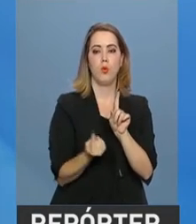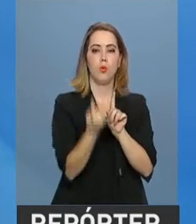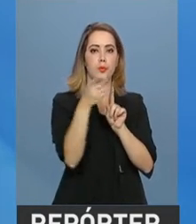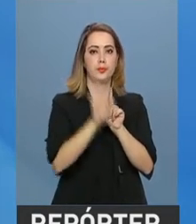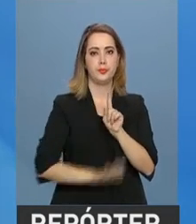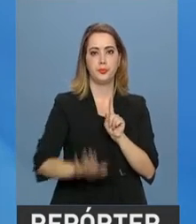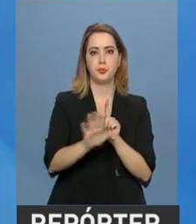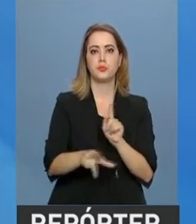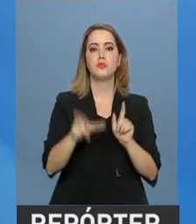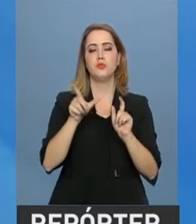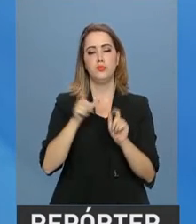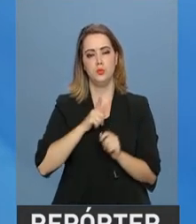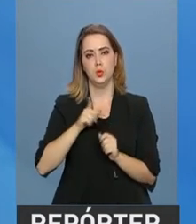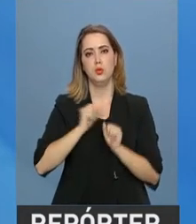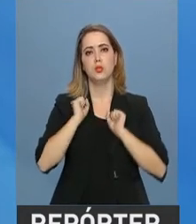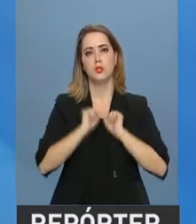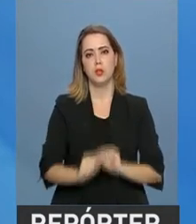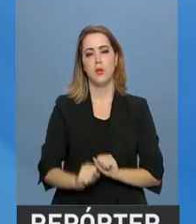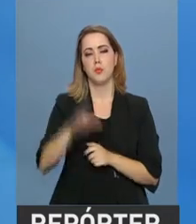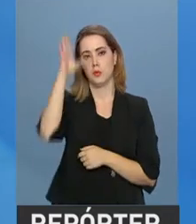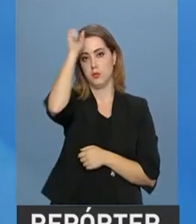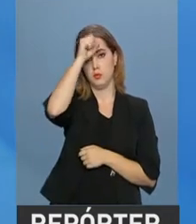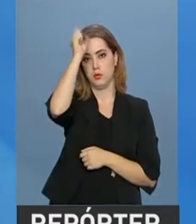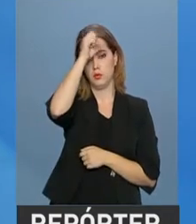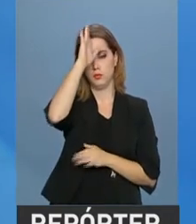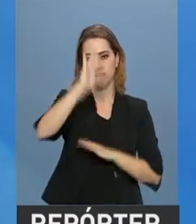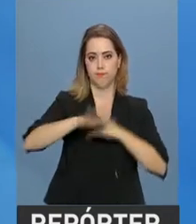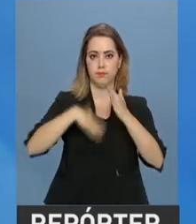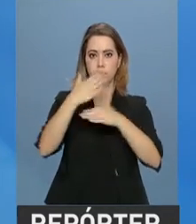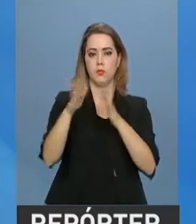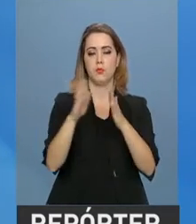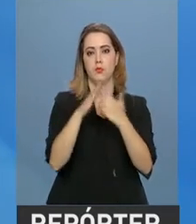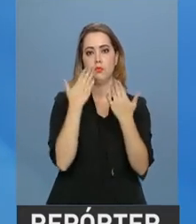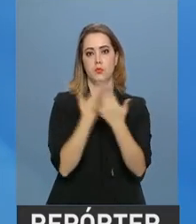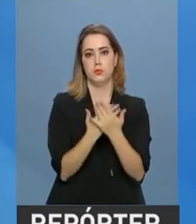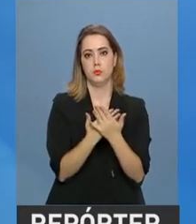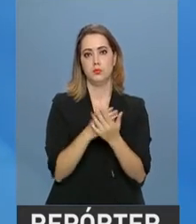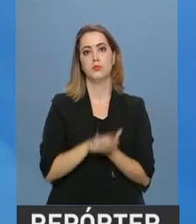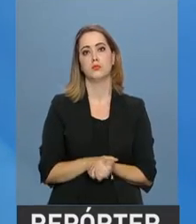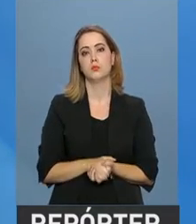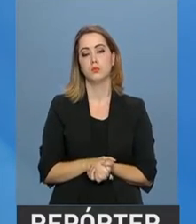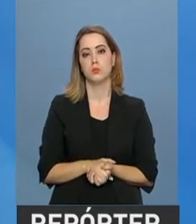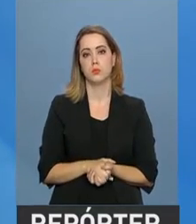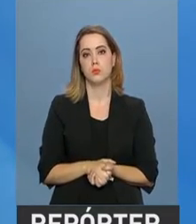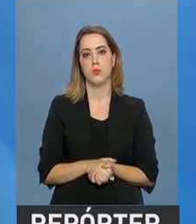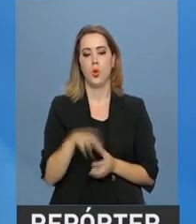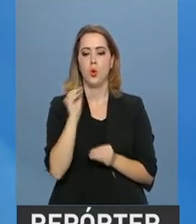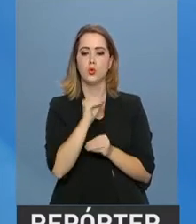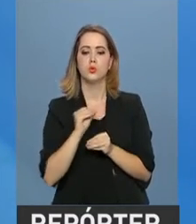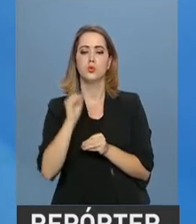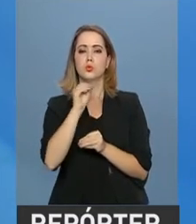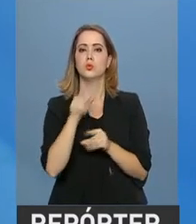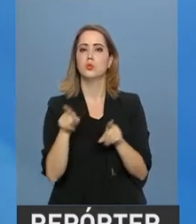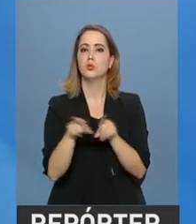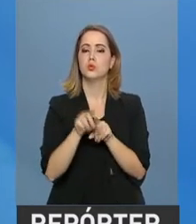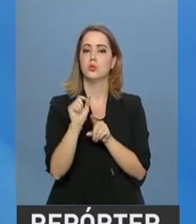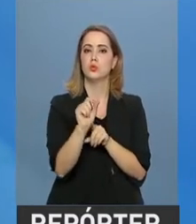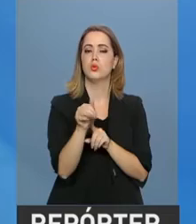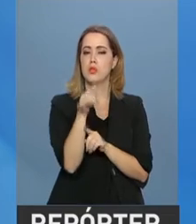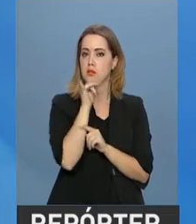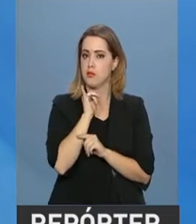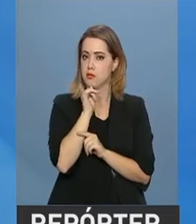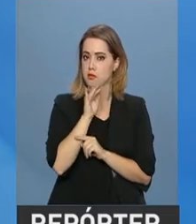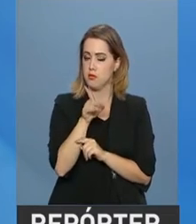terá mais possibilidades de aprendizado quando chegar à escola. Os cuidados na primeira infância, por